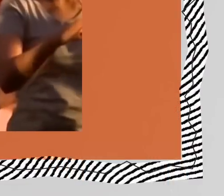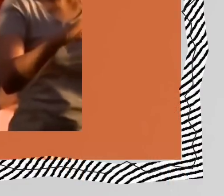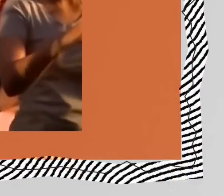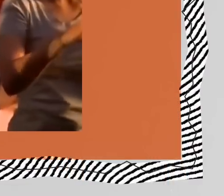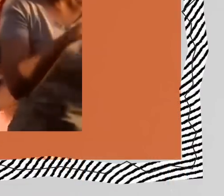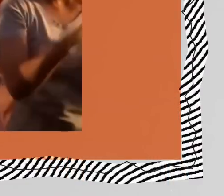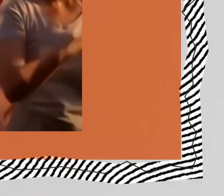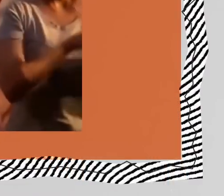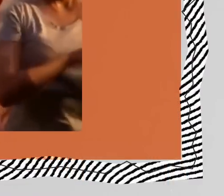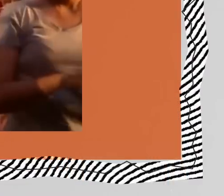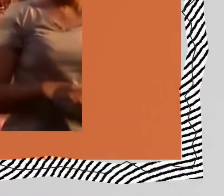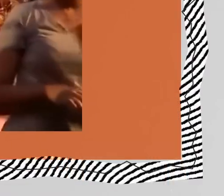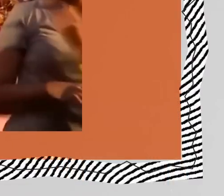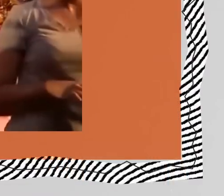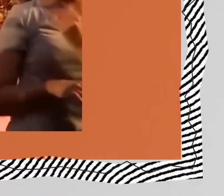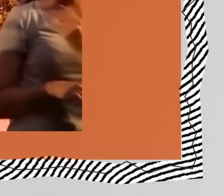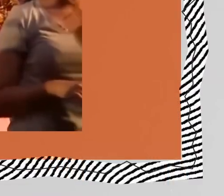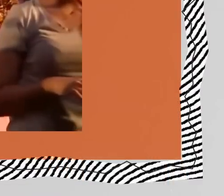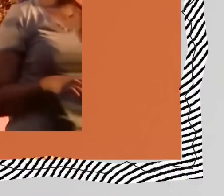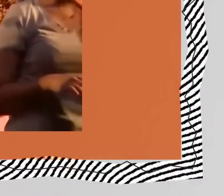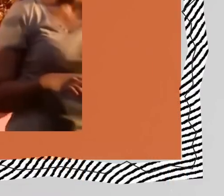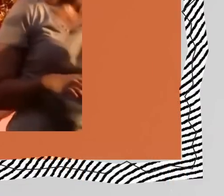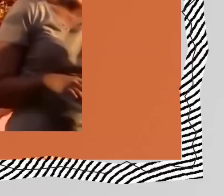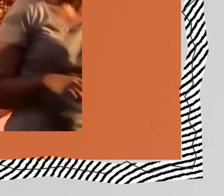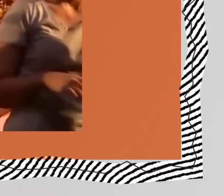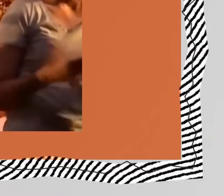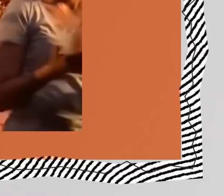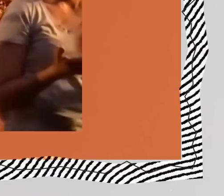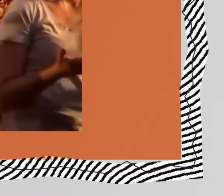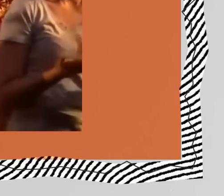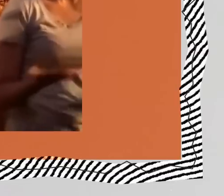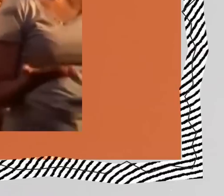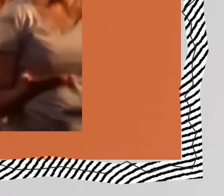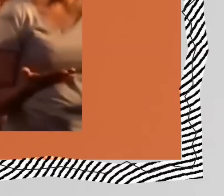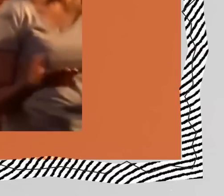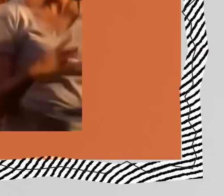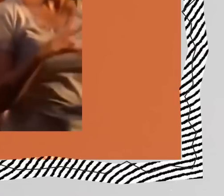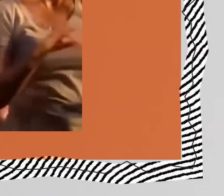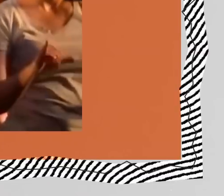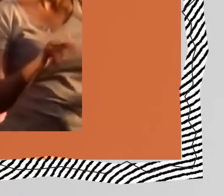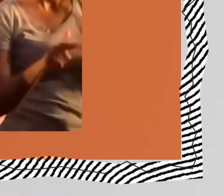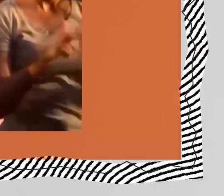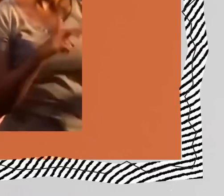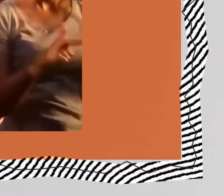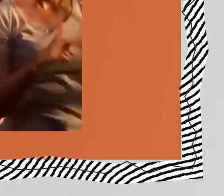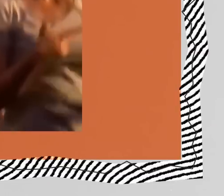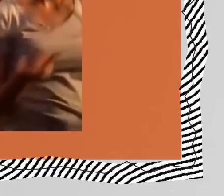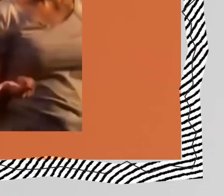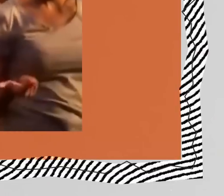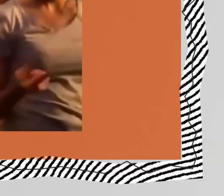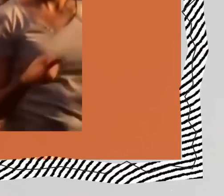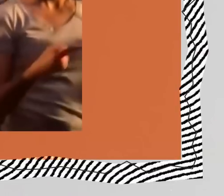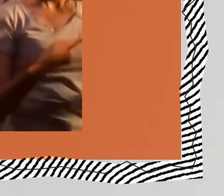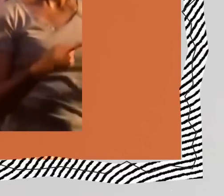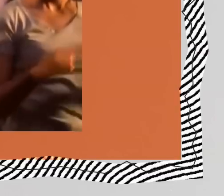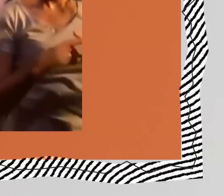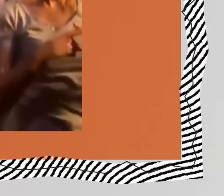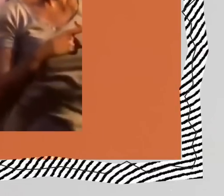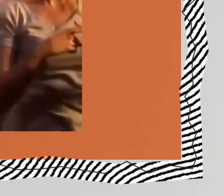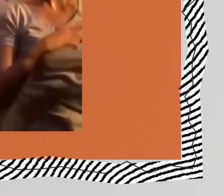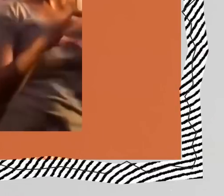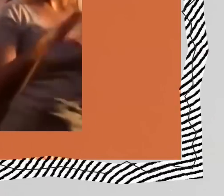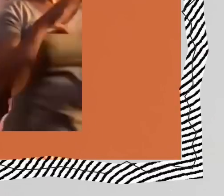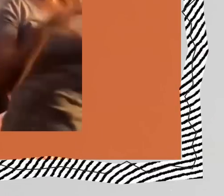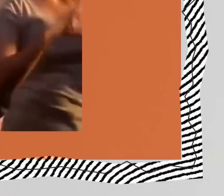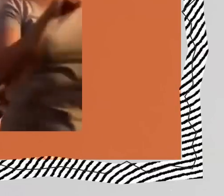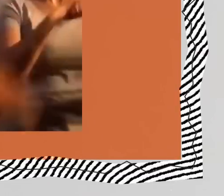do pessoal daqui falhou, vai pagar o preço. Porque a comunicação é algo. Se não